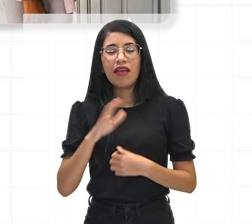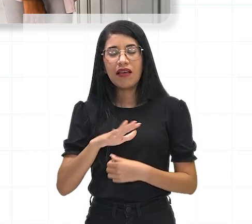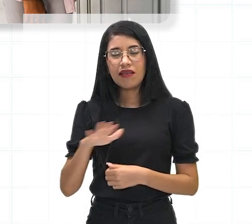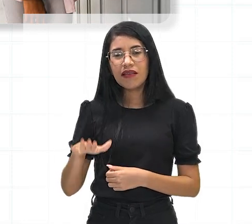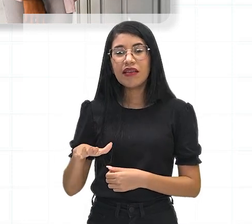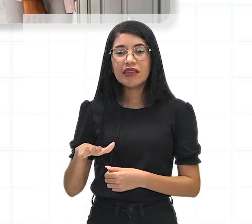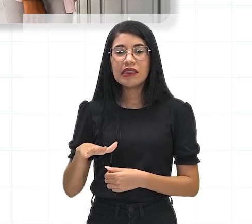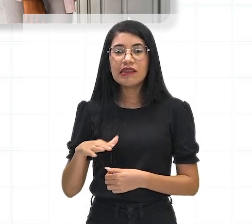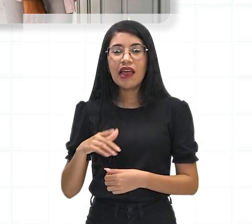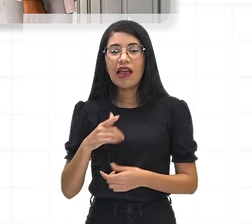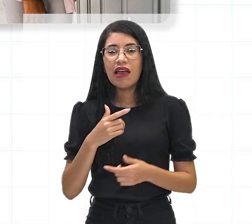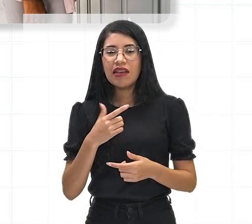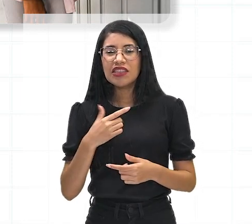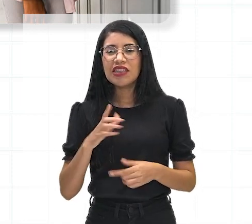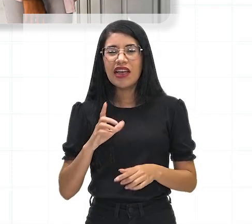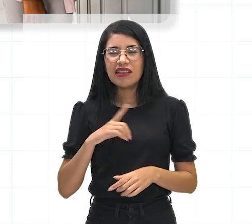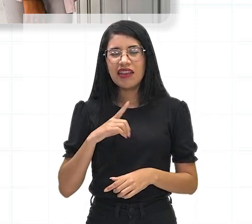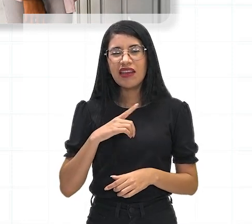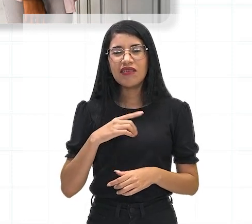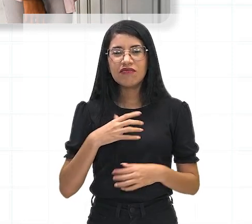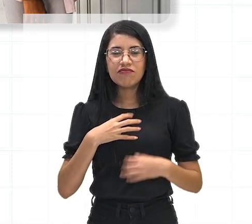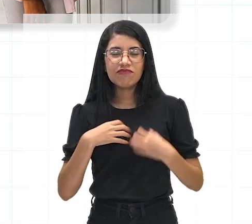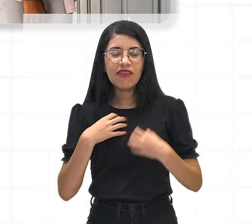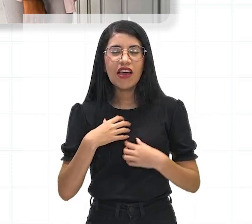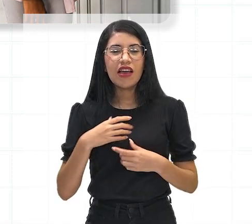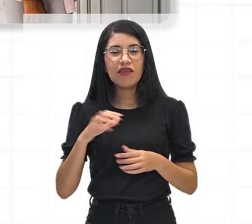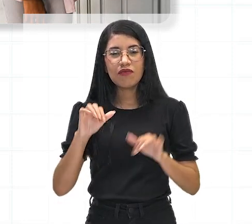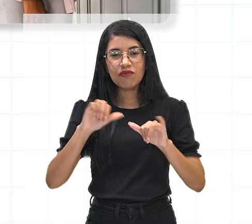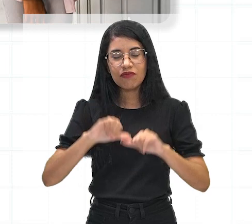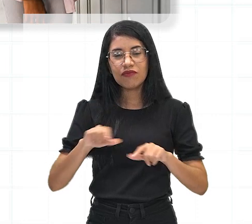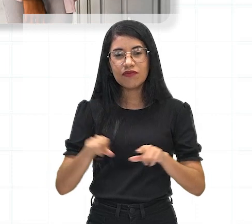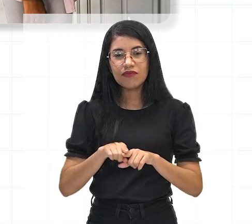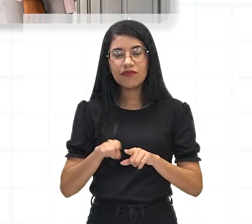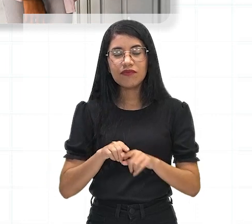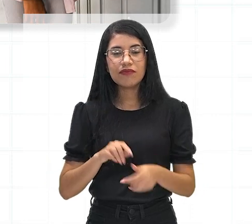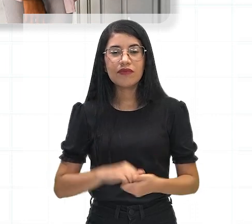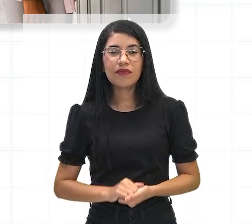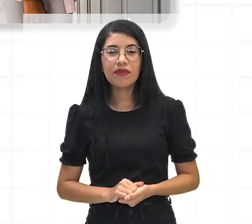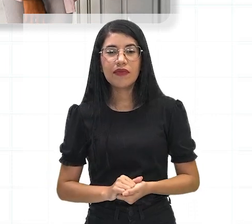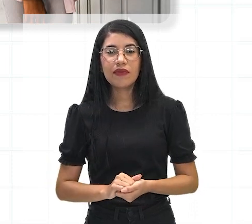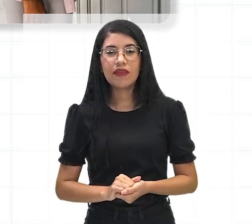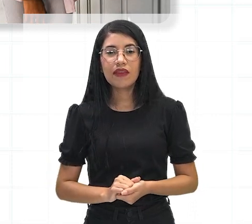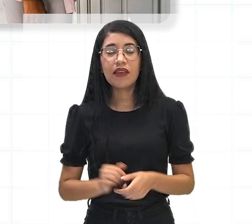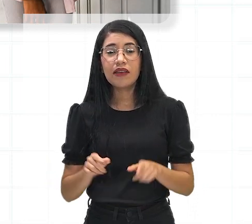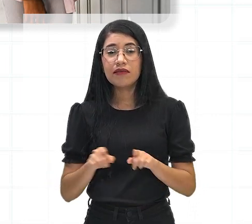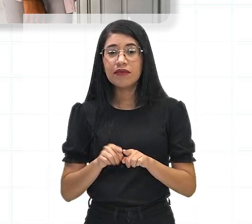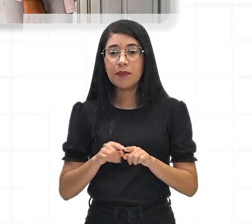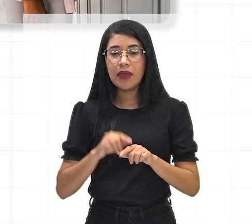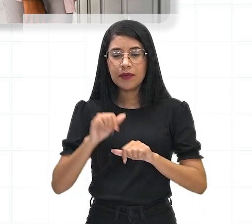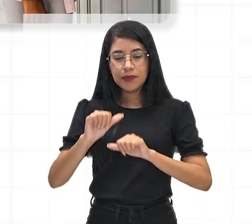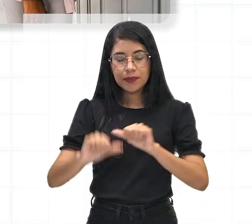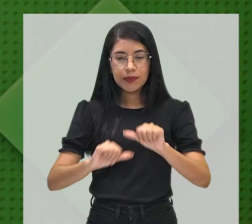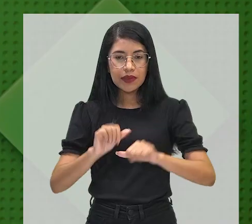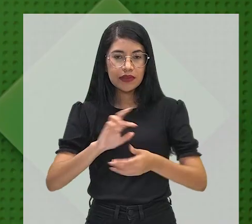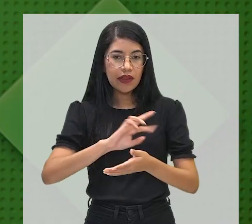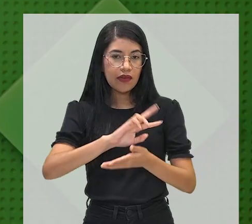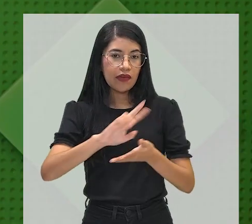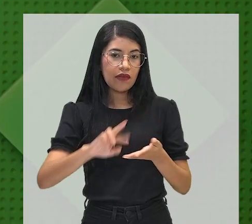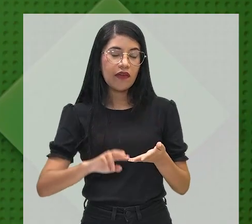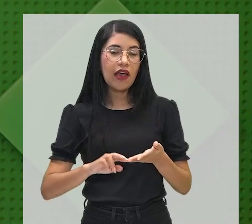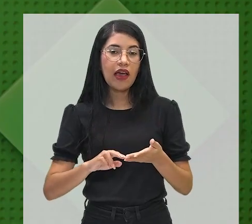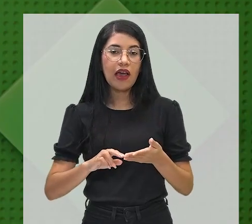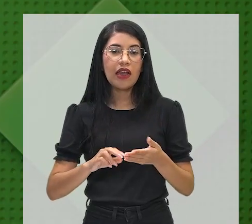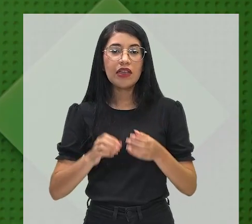criança que já está passando ali por um período difícil, né? E sobre tudo isso, né, sobre todas essas